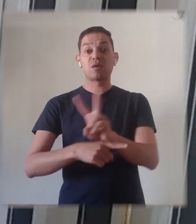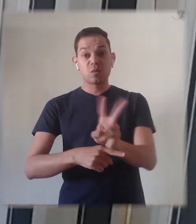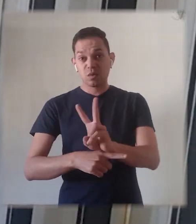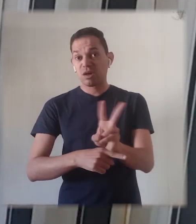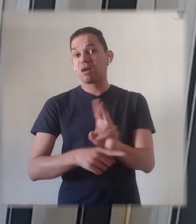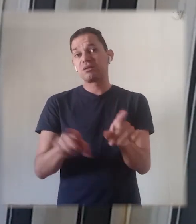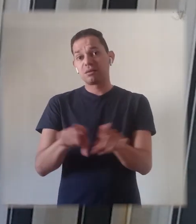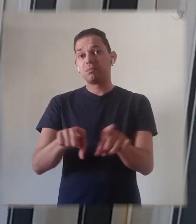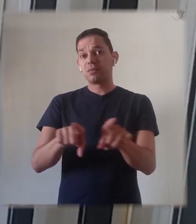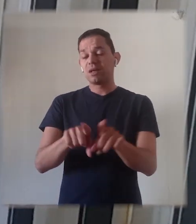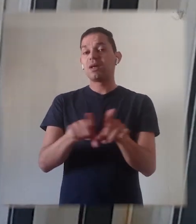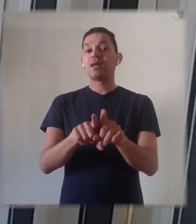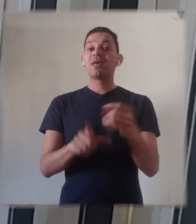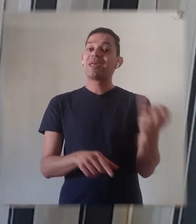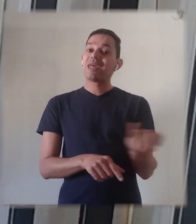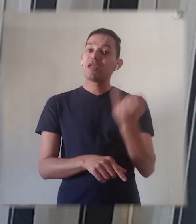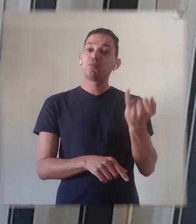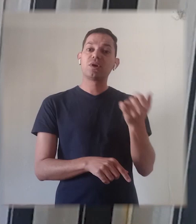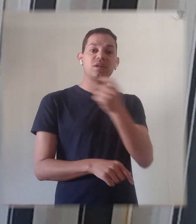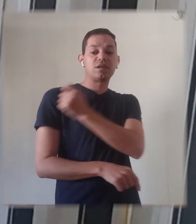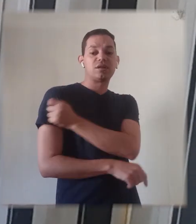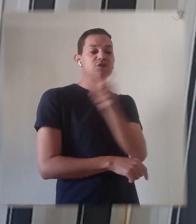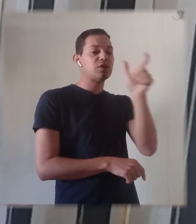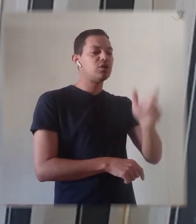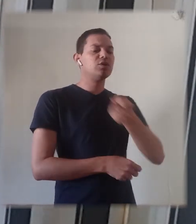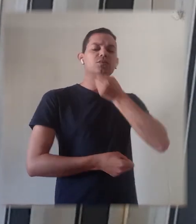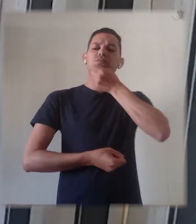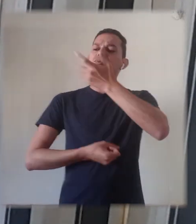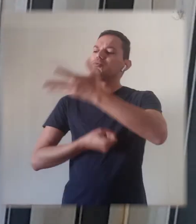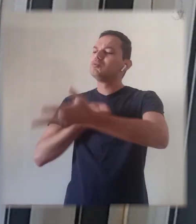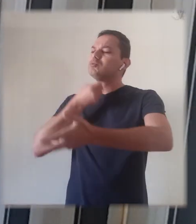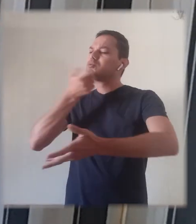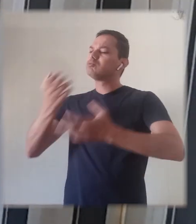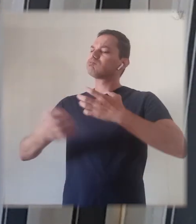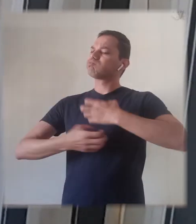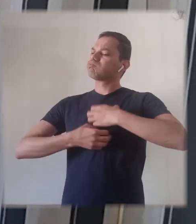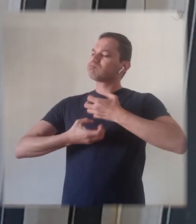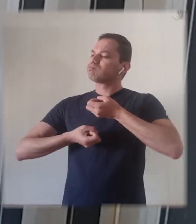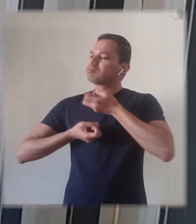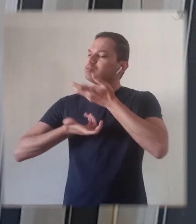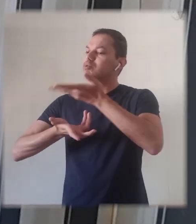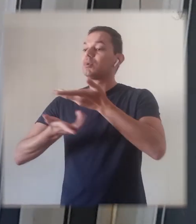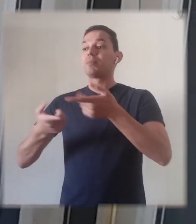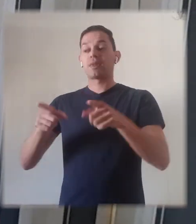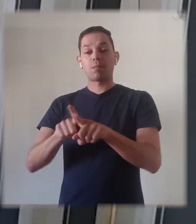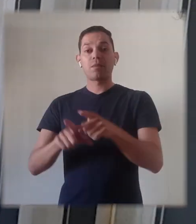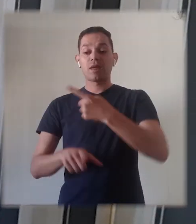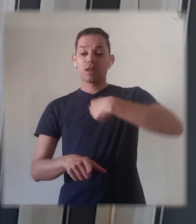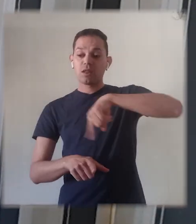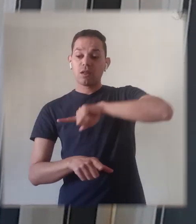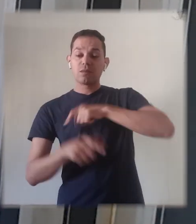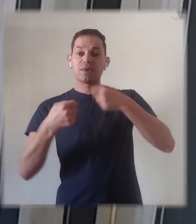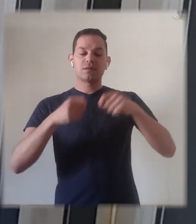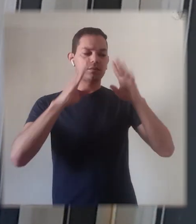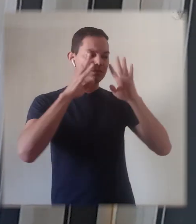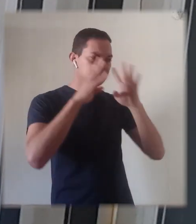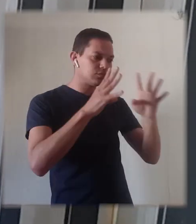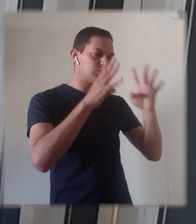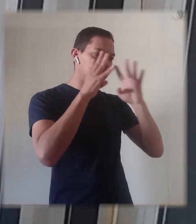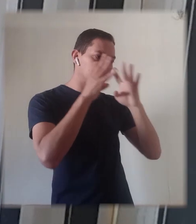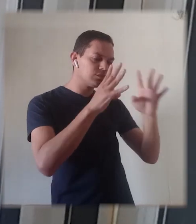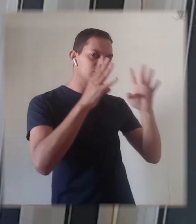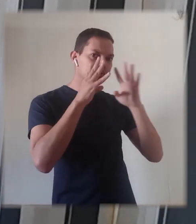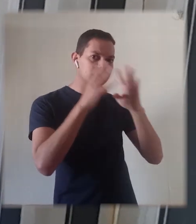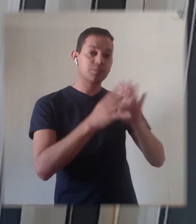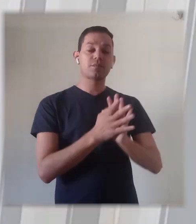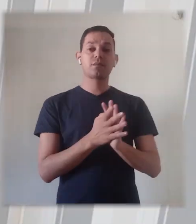um segurança. O importante é que o aluno fale sobre aquilo que ele pensa, aquilo que ele sente, e seja validado nesse sentimento, isso é